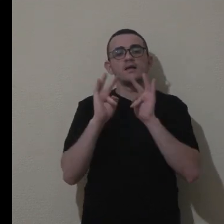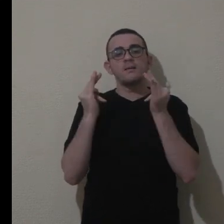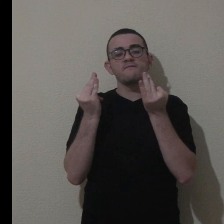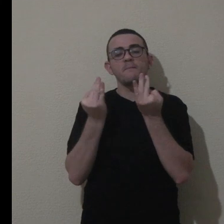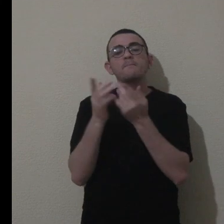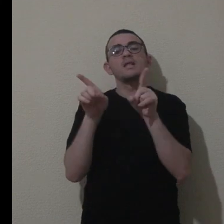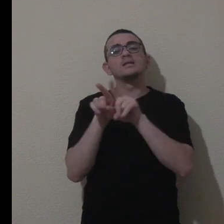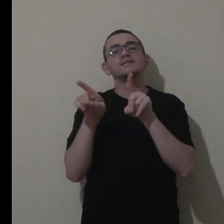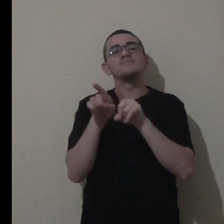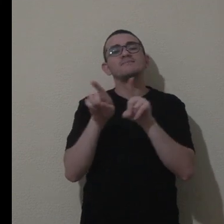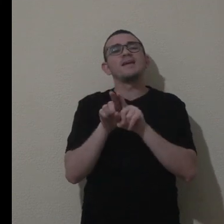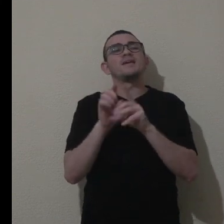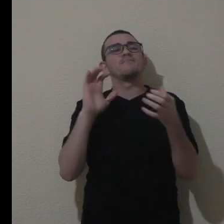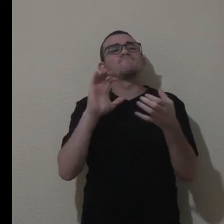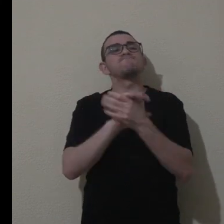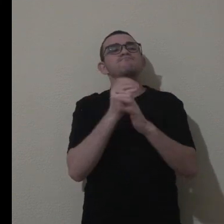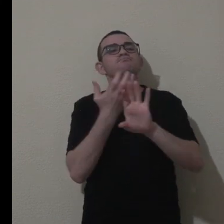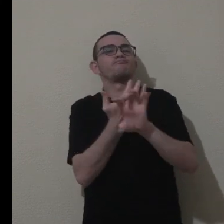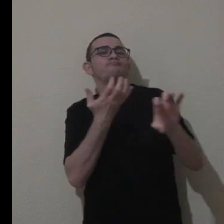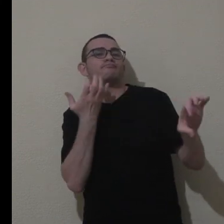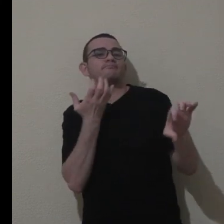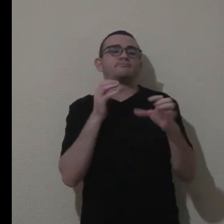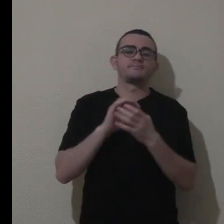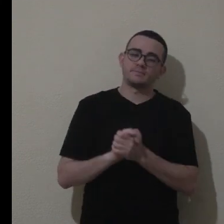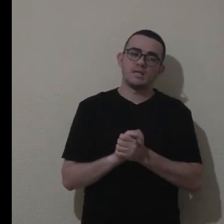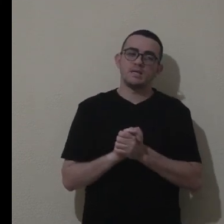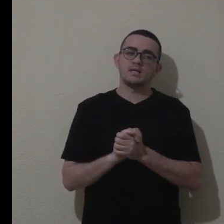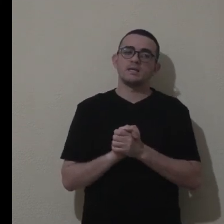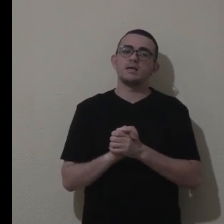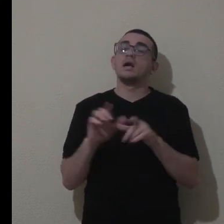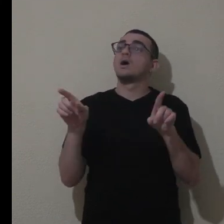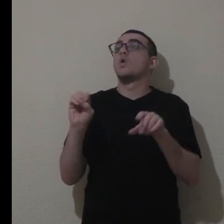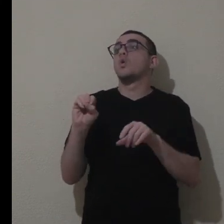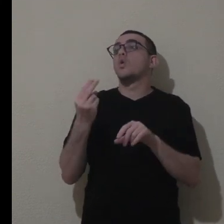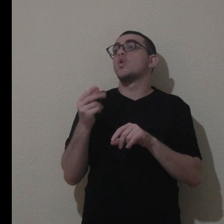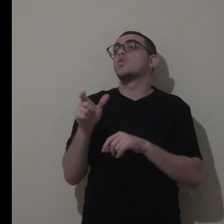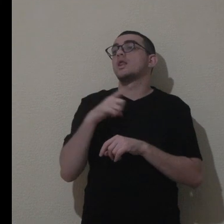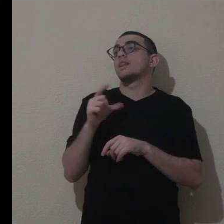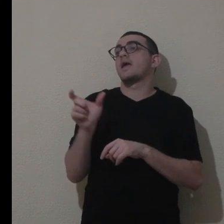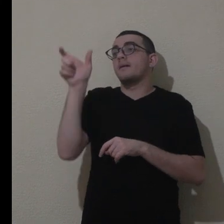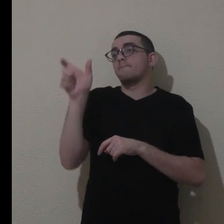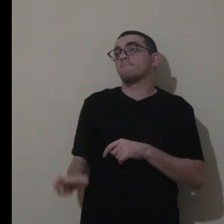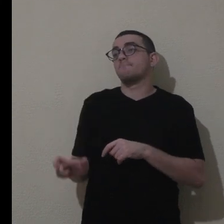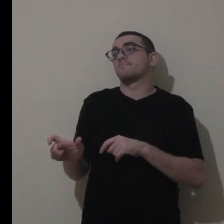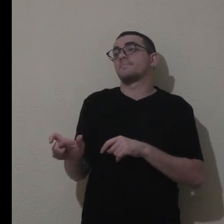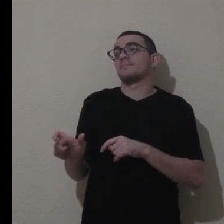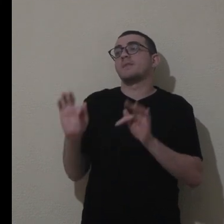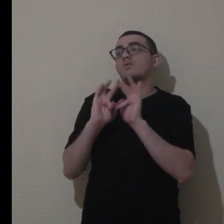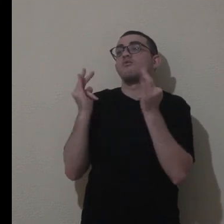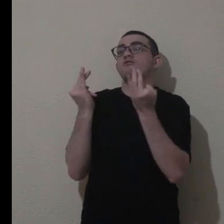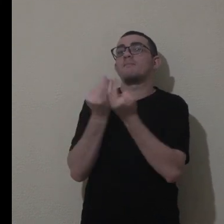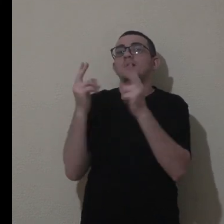uma família que passou por separação, divórcio, e alguém tem algum membro na casa que